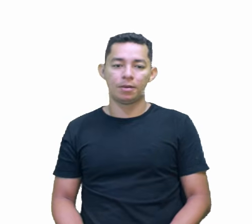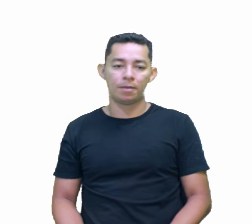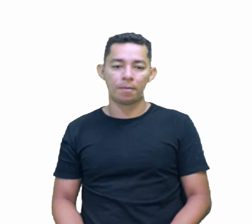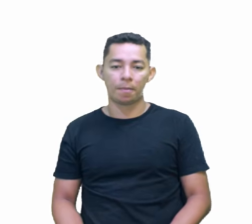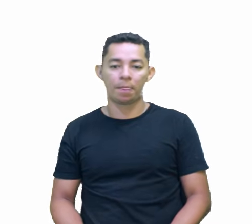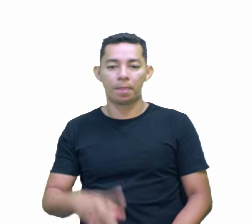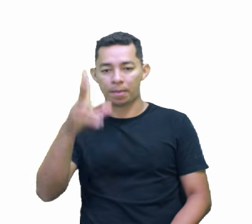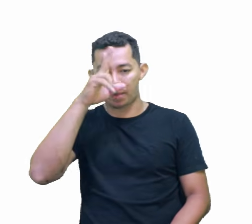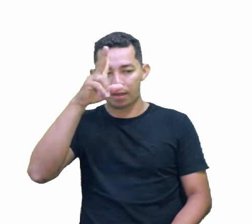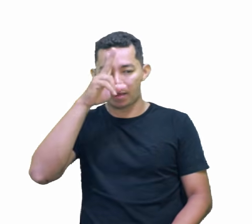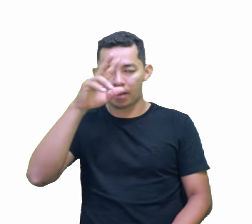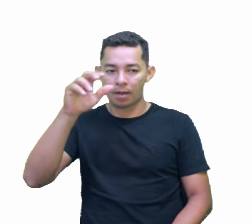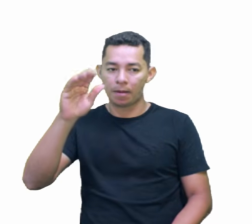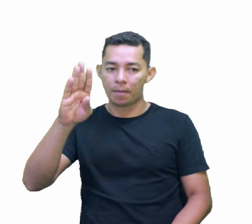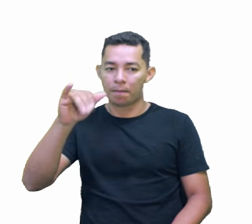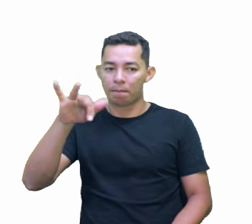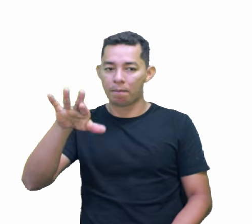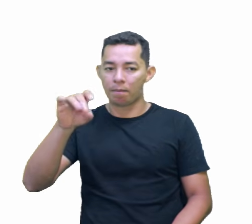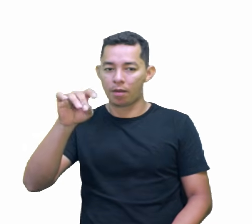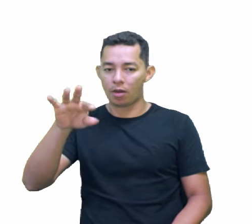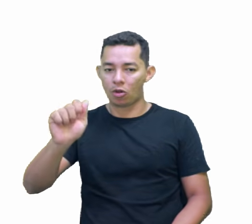fatores bióticos são